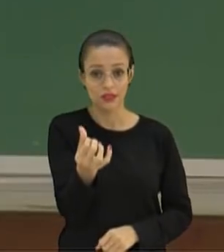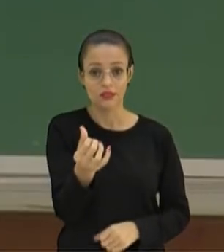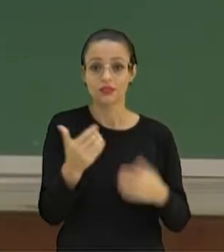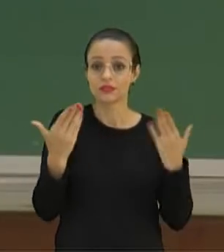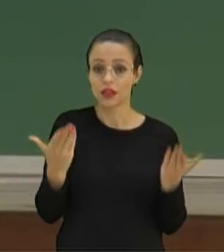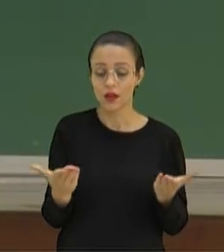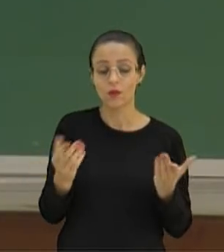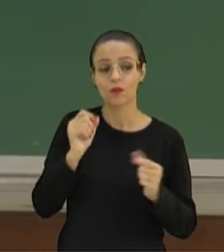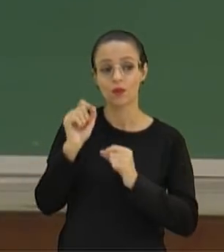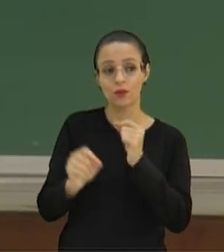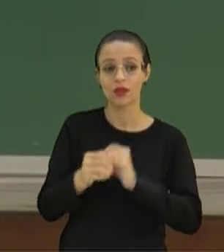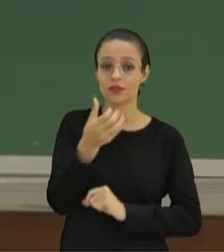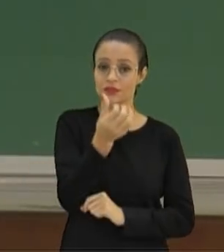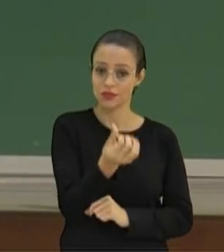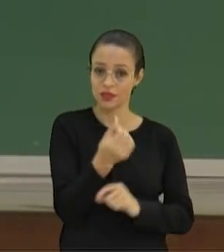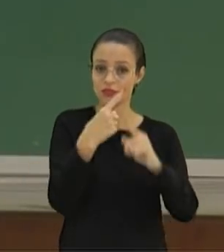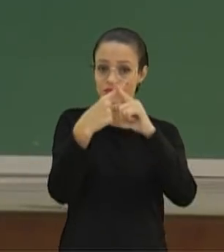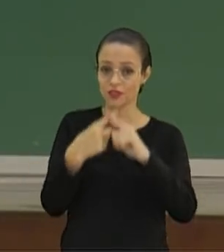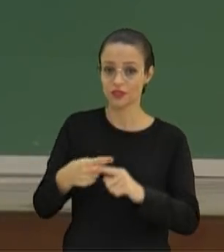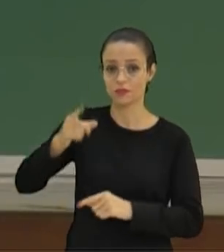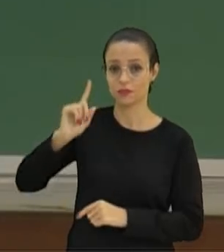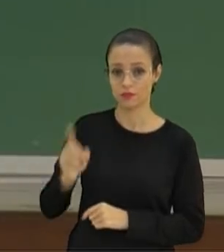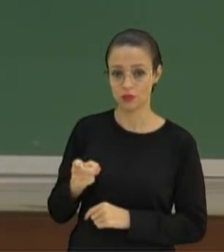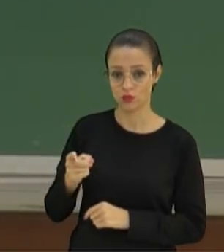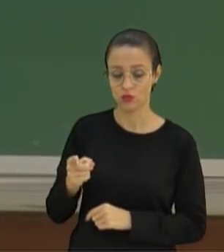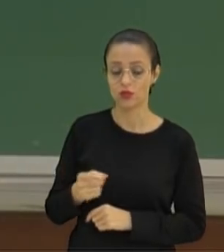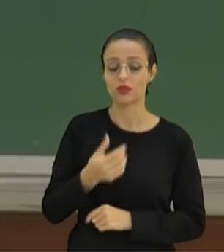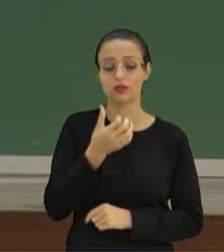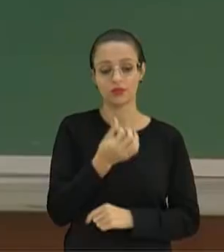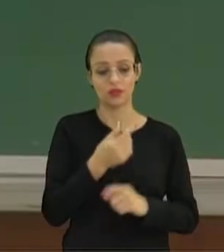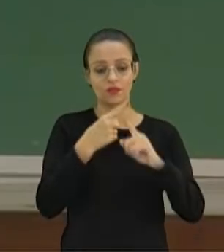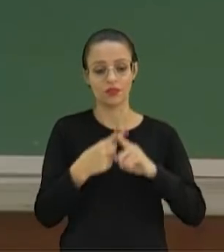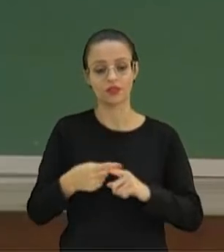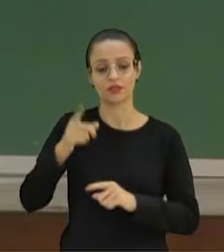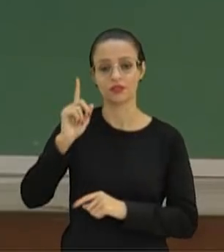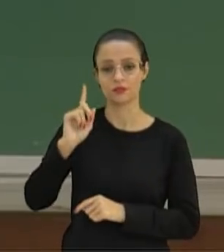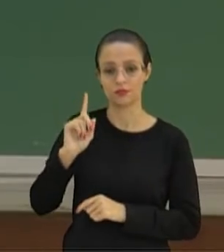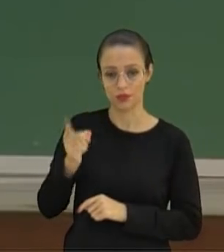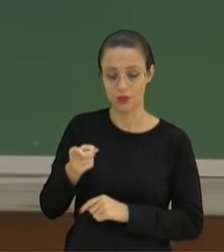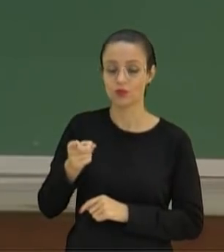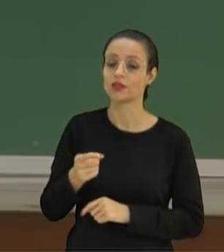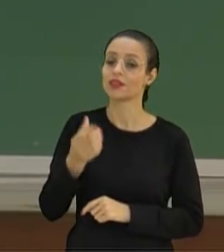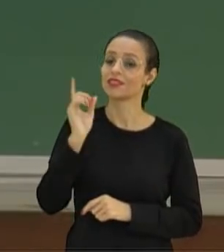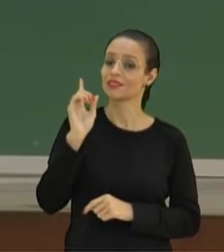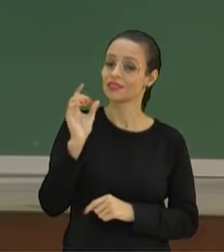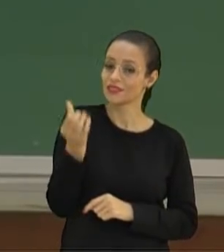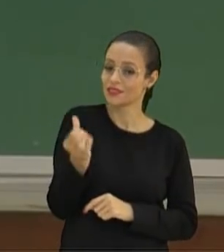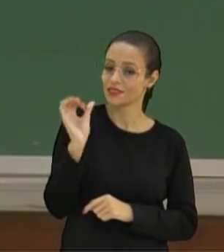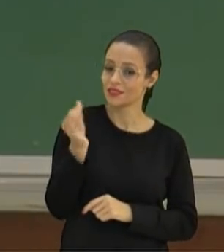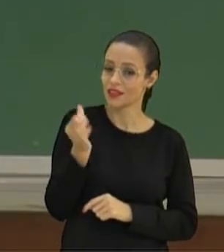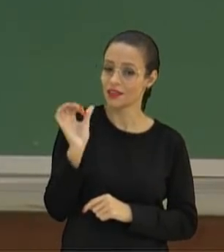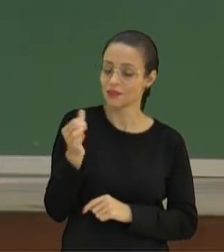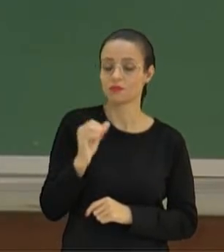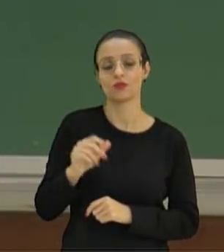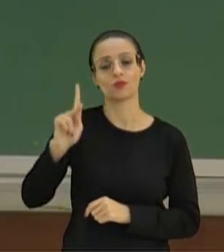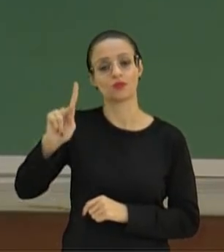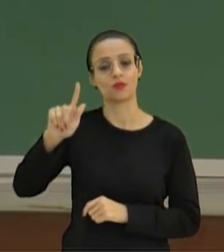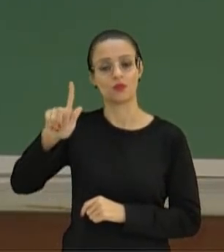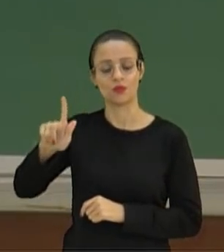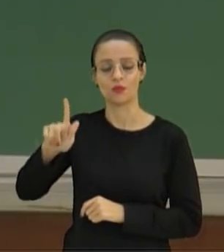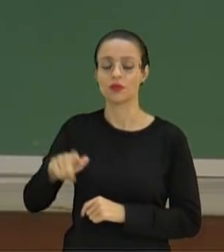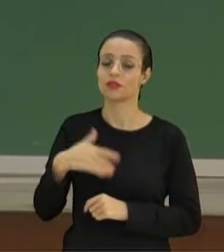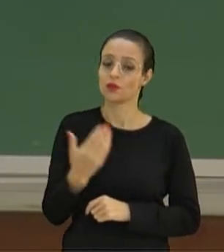tenho que fazer 6 vezes 1000. 6 vezes 1000 dá 6.000 quilogramas. Então,